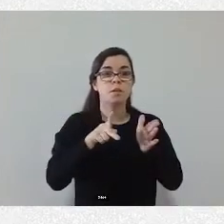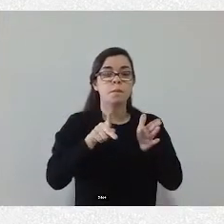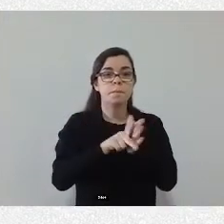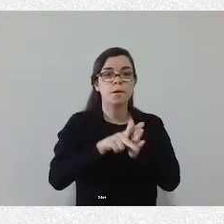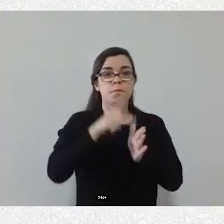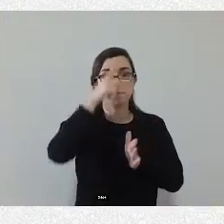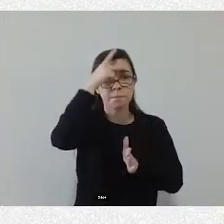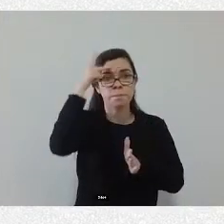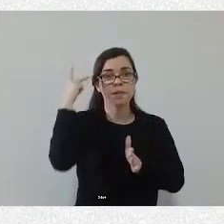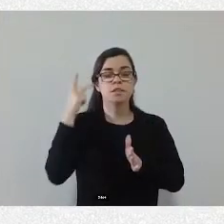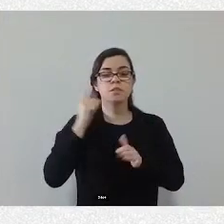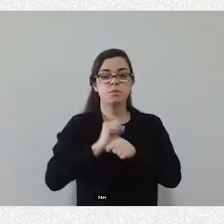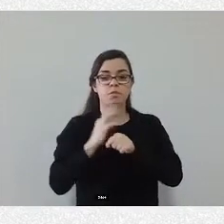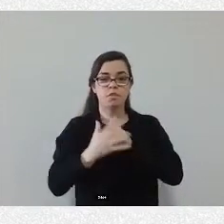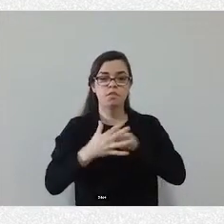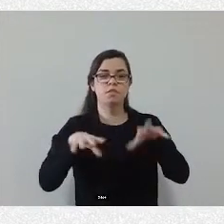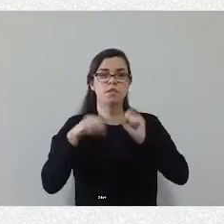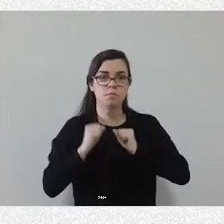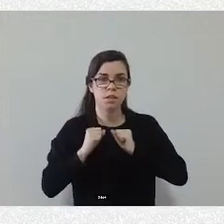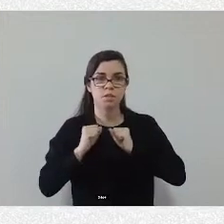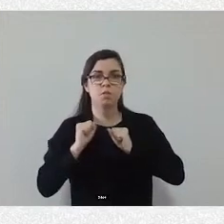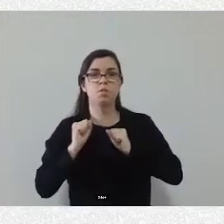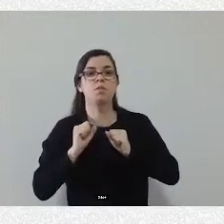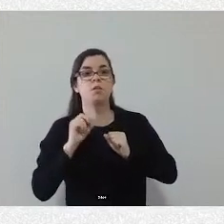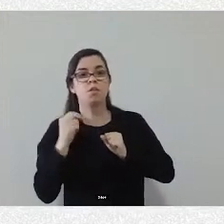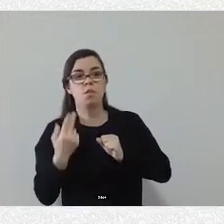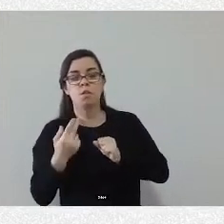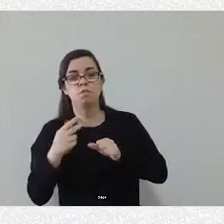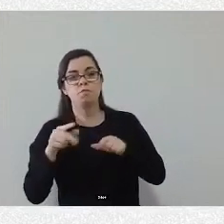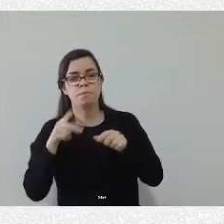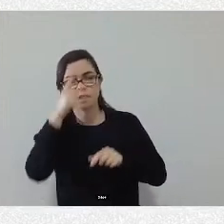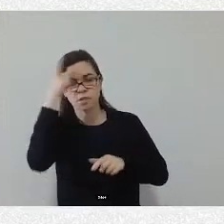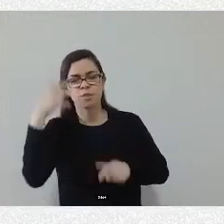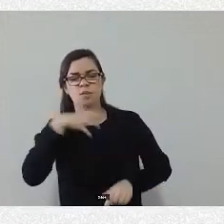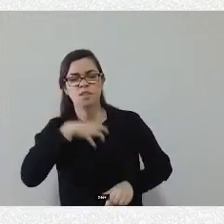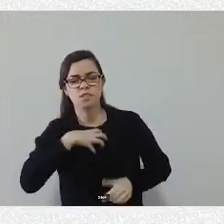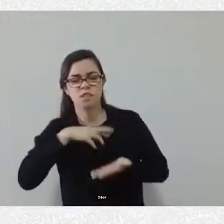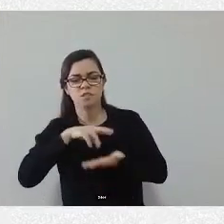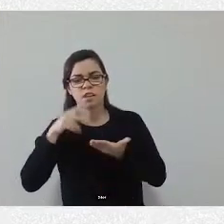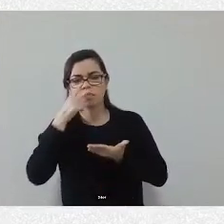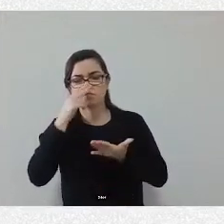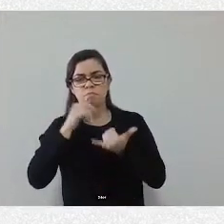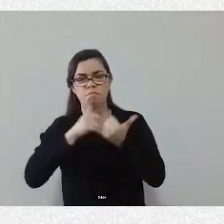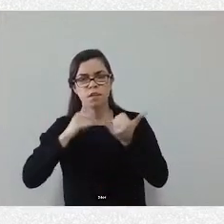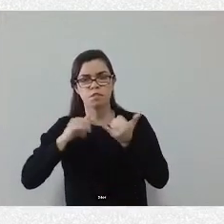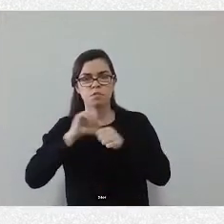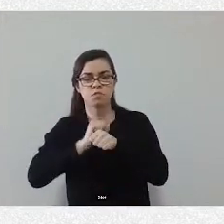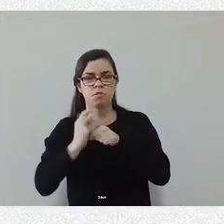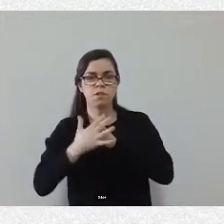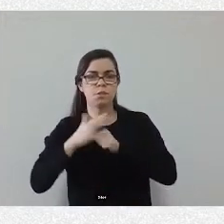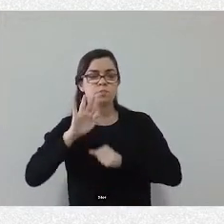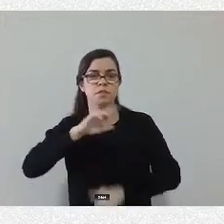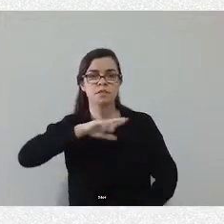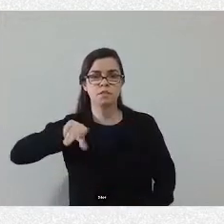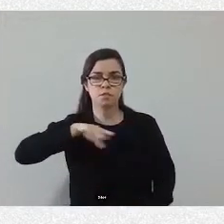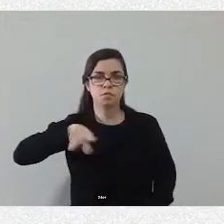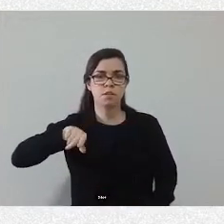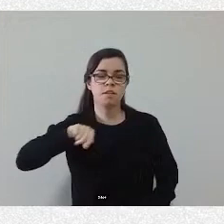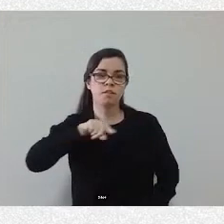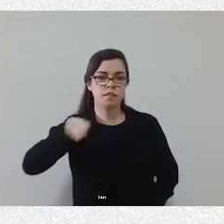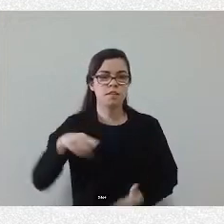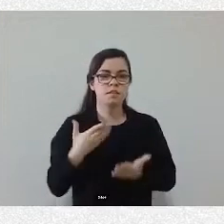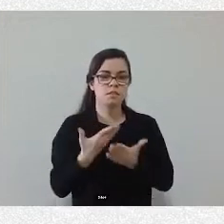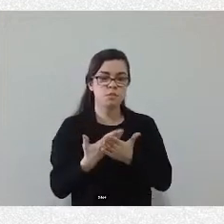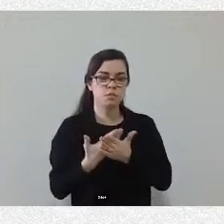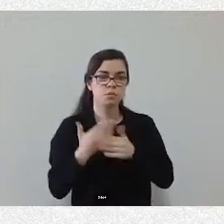Covid e para aqueles que não tiveram Covid e que entrarem no estudo. Então, em nenhum momento vai haver mudança de qualquer